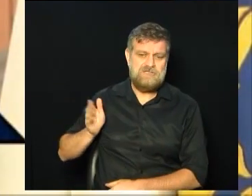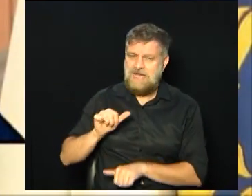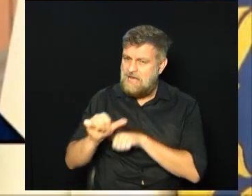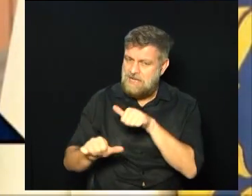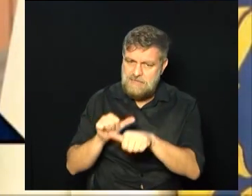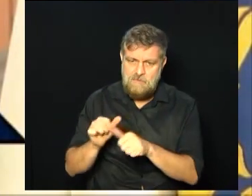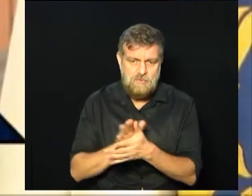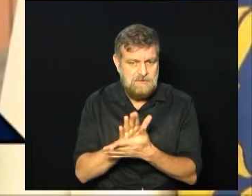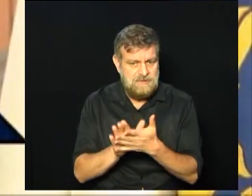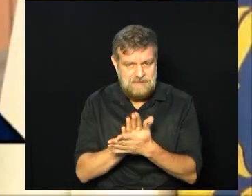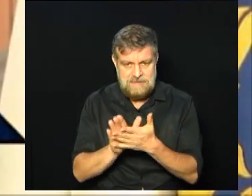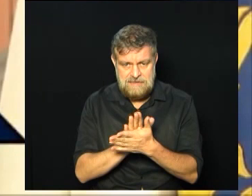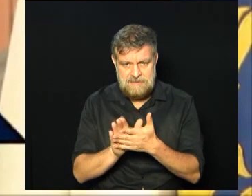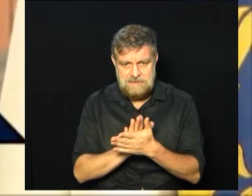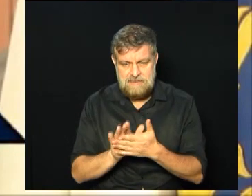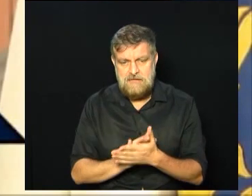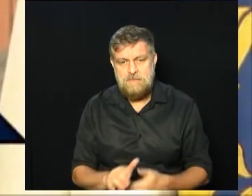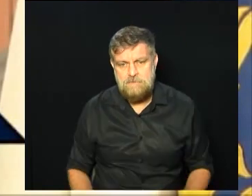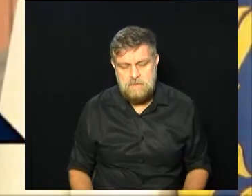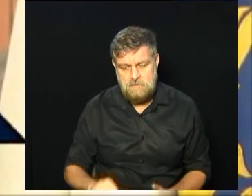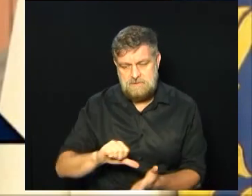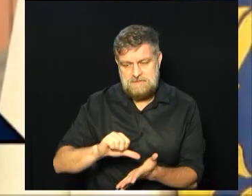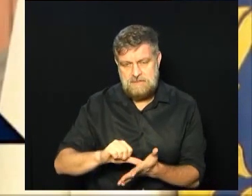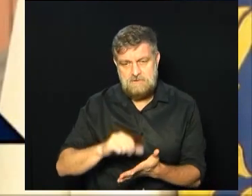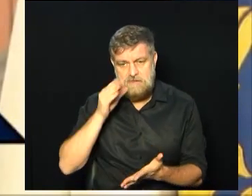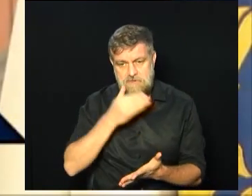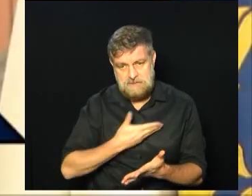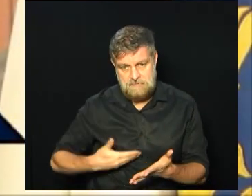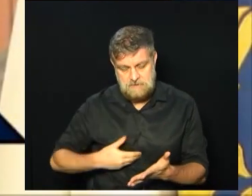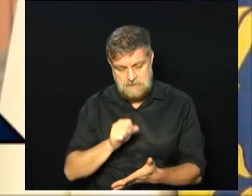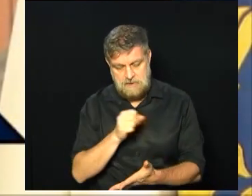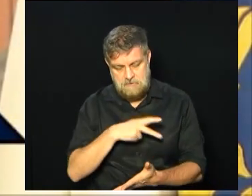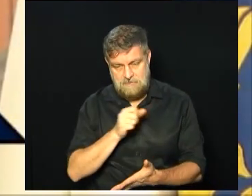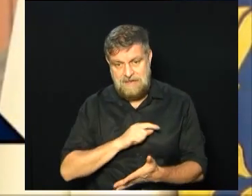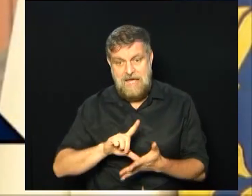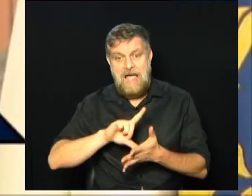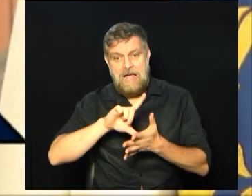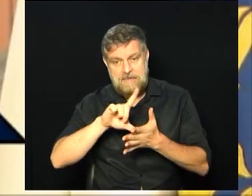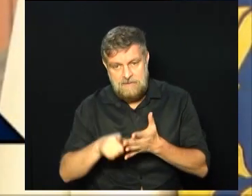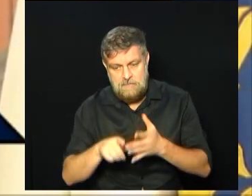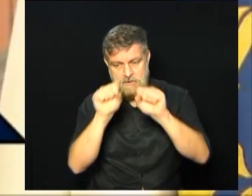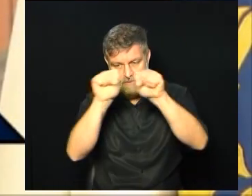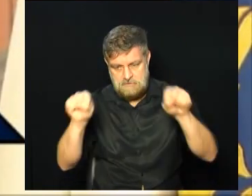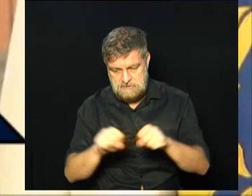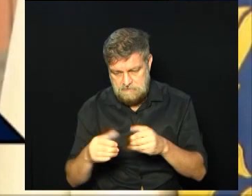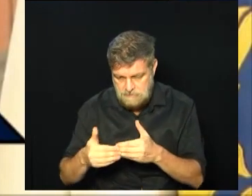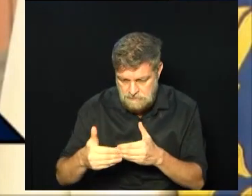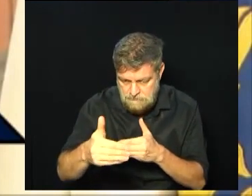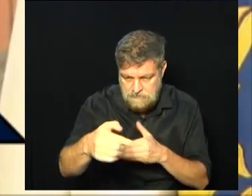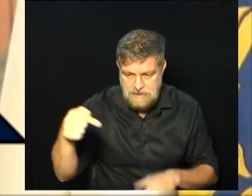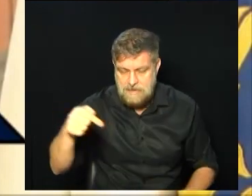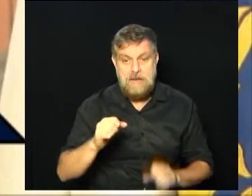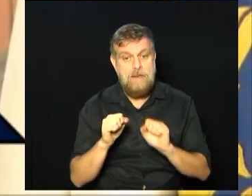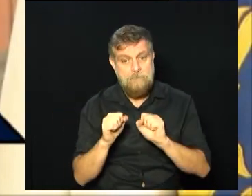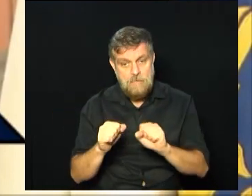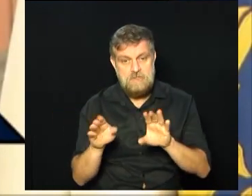o Camprev. Na verdade, o servidor que entrar por concurso, depois que tiver o sistema implantado, ele vai estar